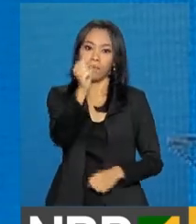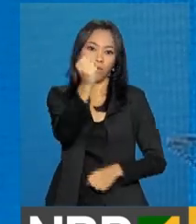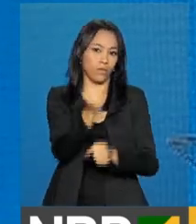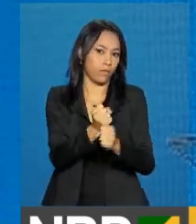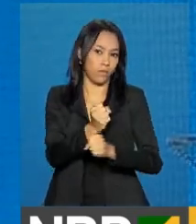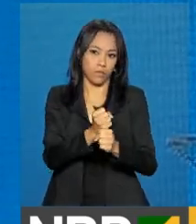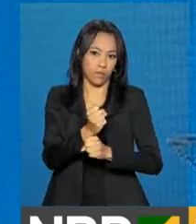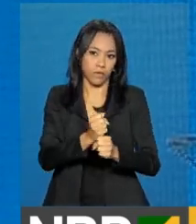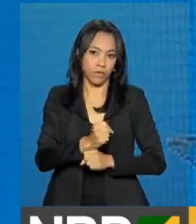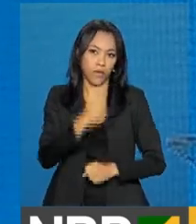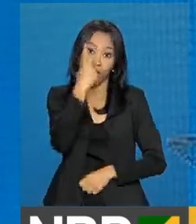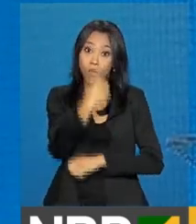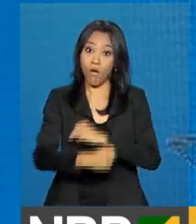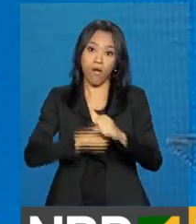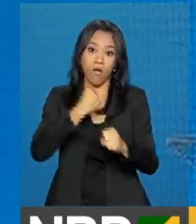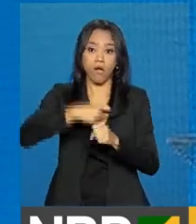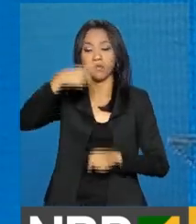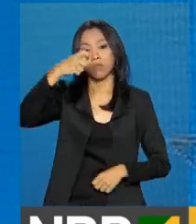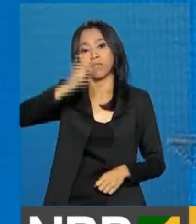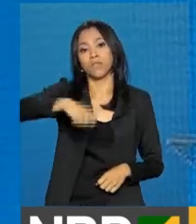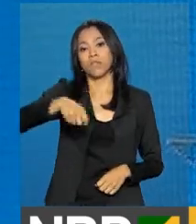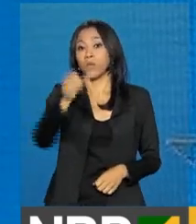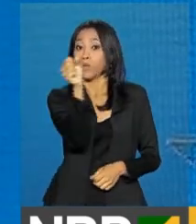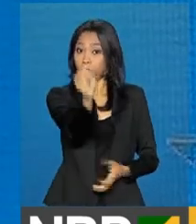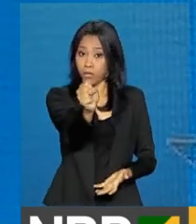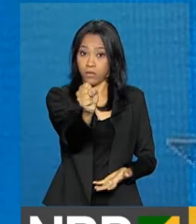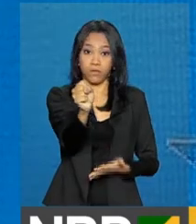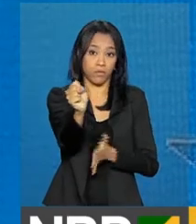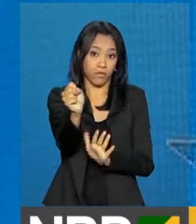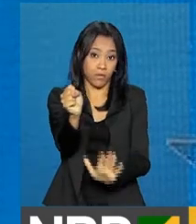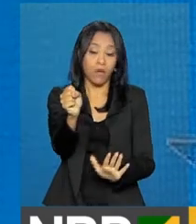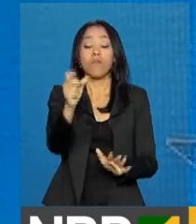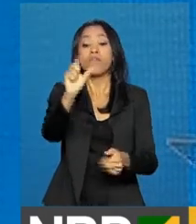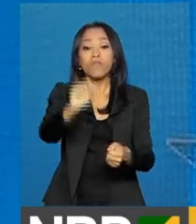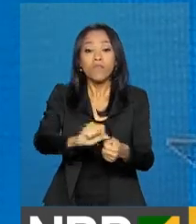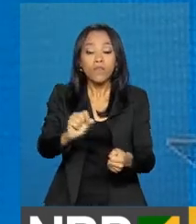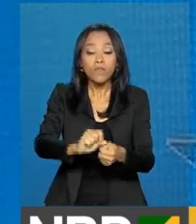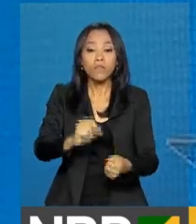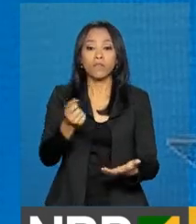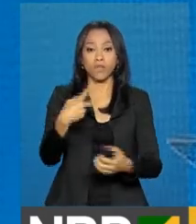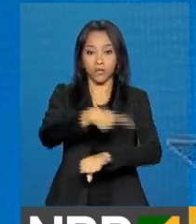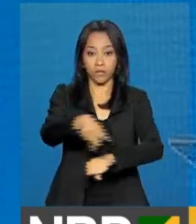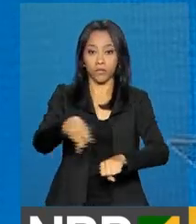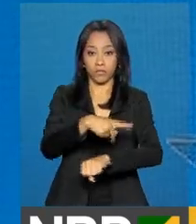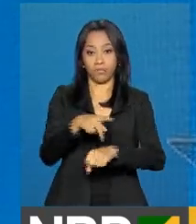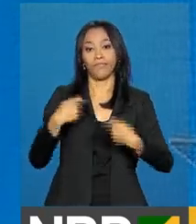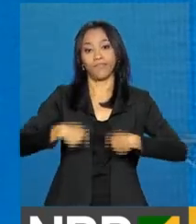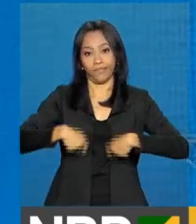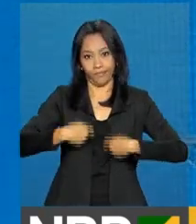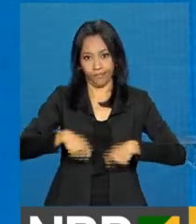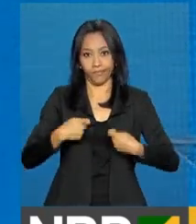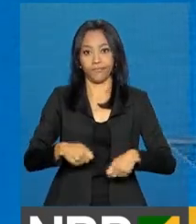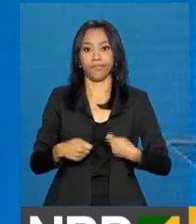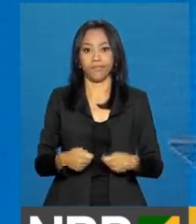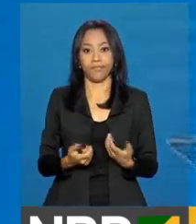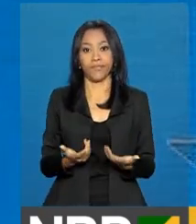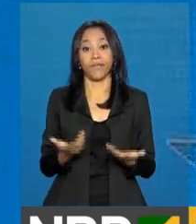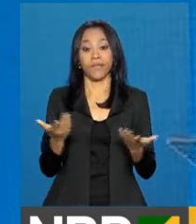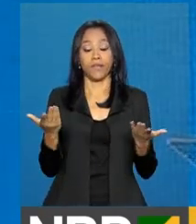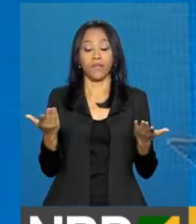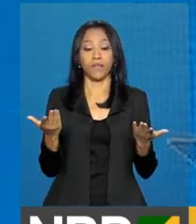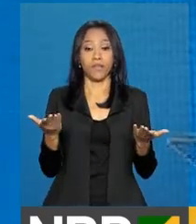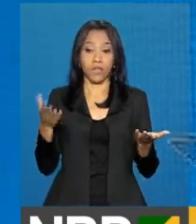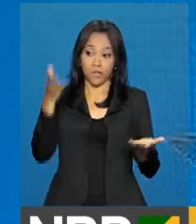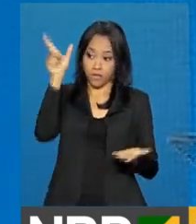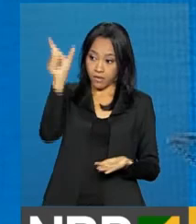governo de 1 ano e meio, 1 ano e 8 meses, fez o que o Brasil precisava. E neste particular, a